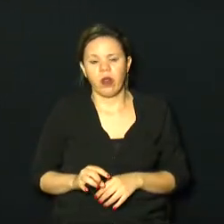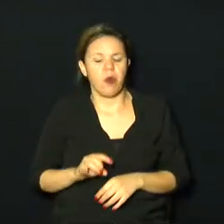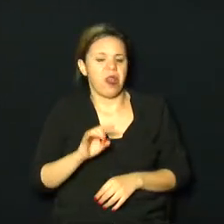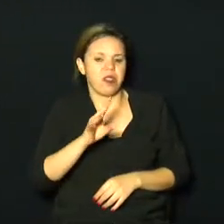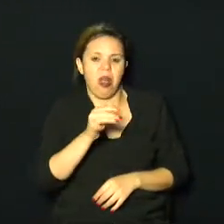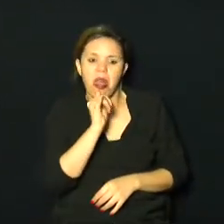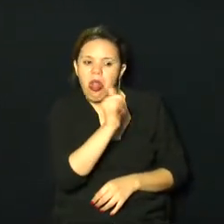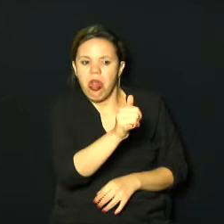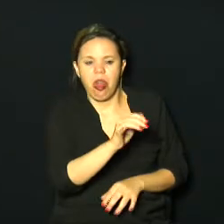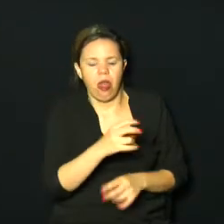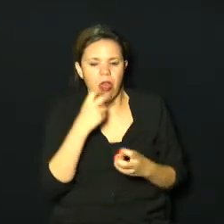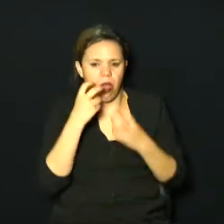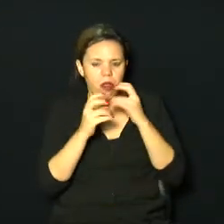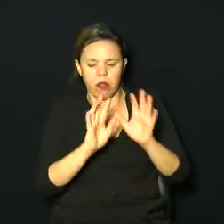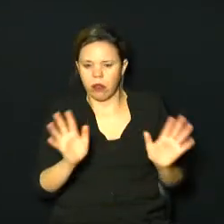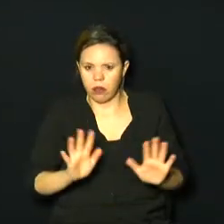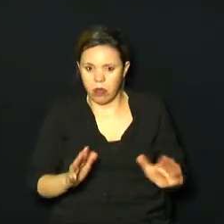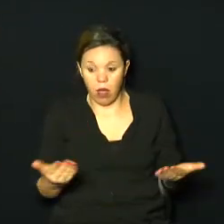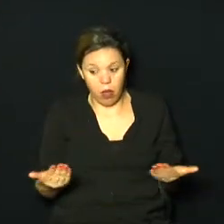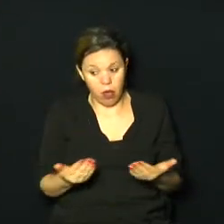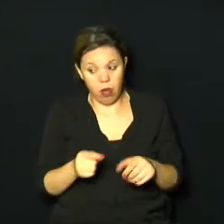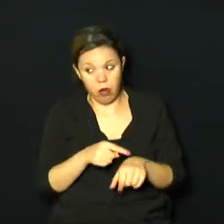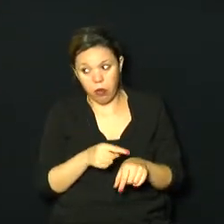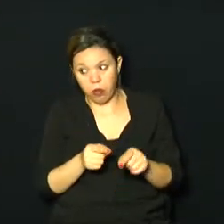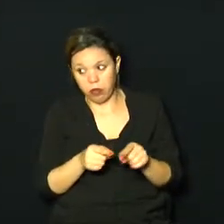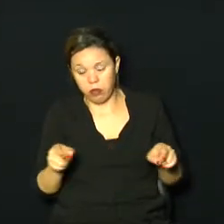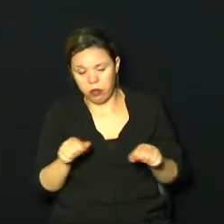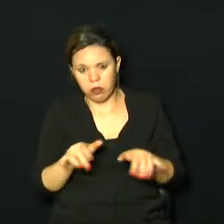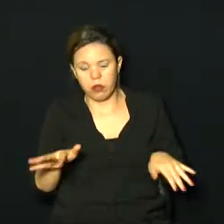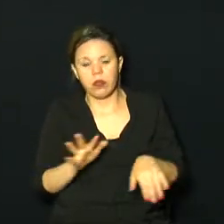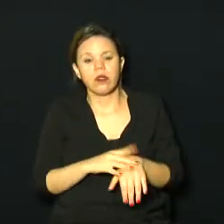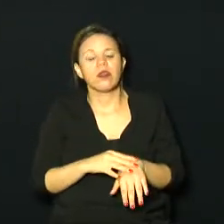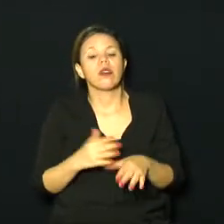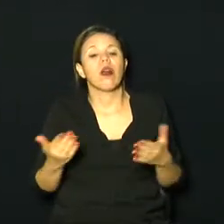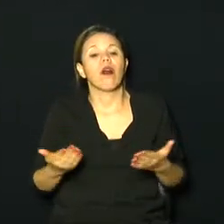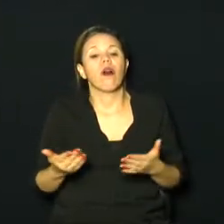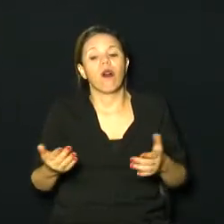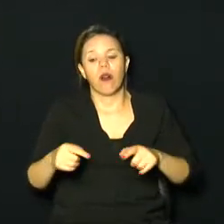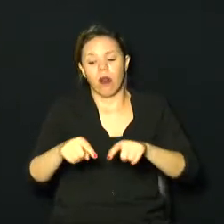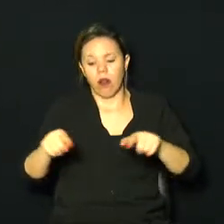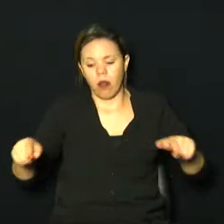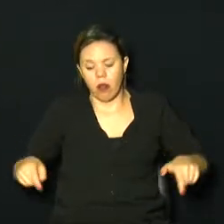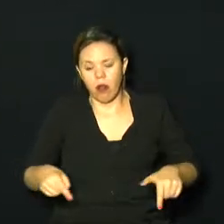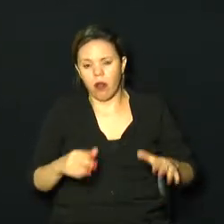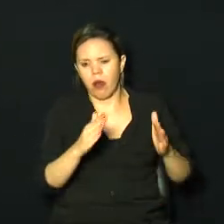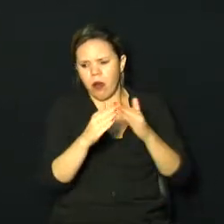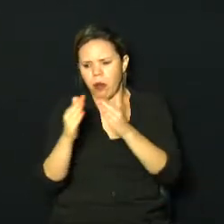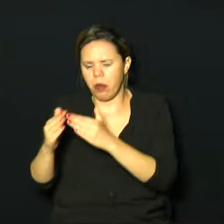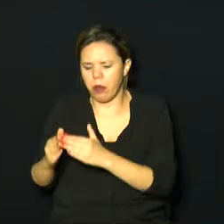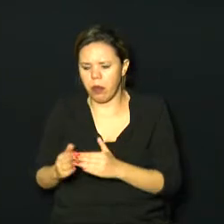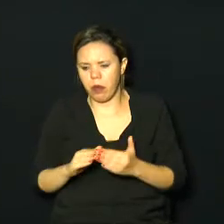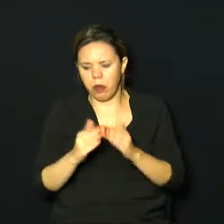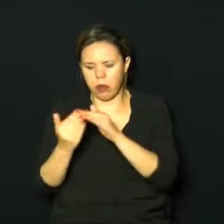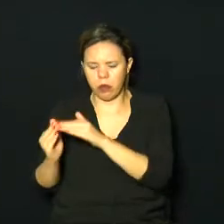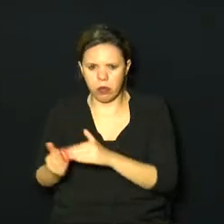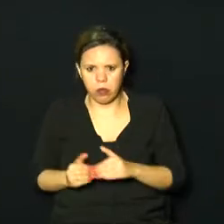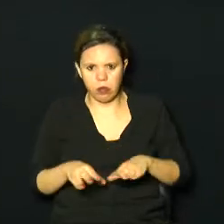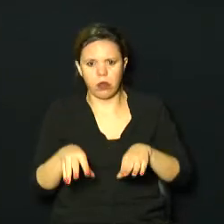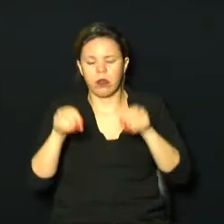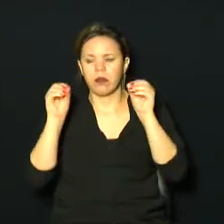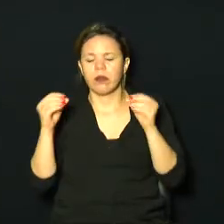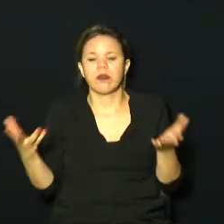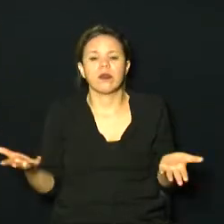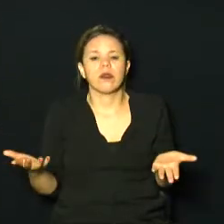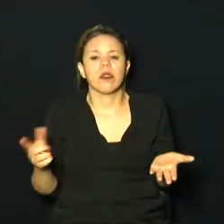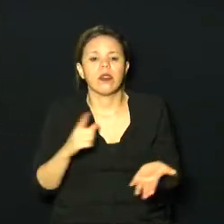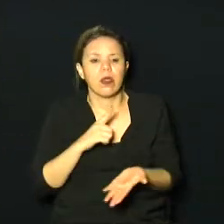a gente dizer que nós estamos em plena pandemia, onde uma reintegração de posse nesse momento tem